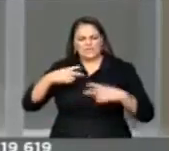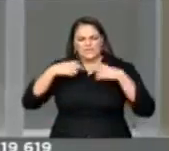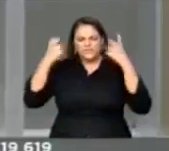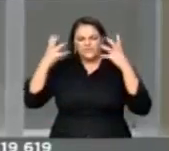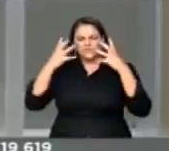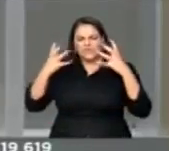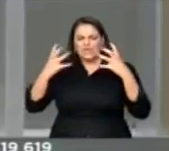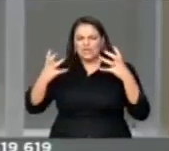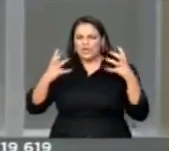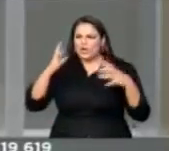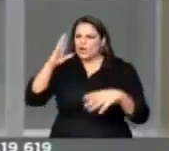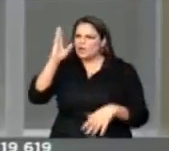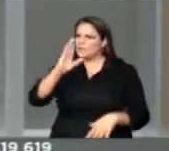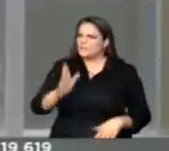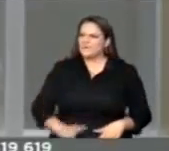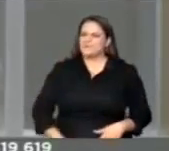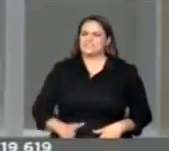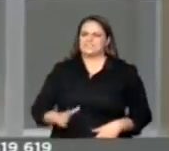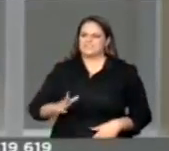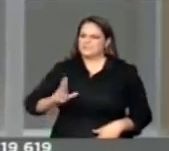Deputados para o todo e sempre.